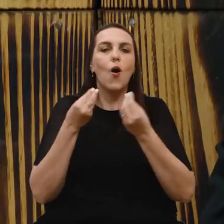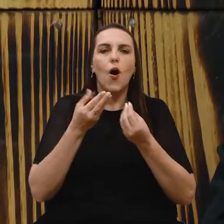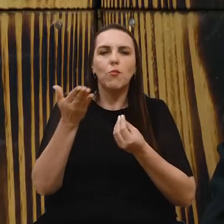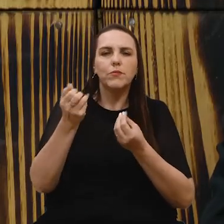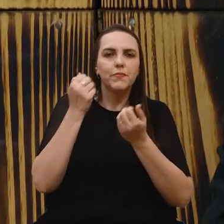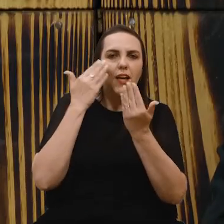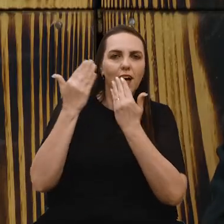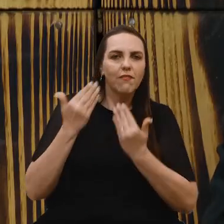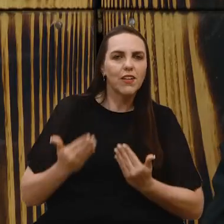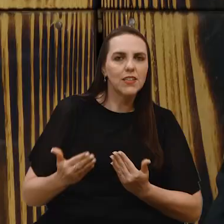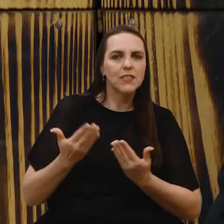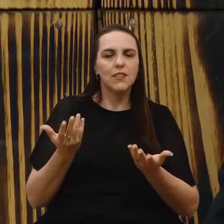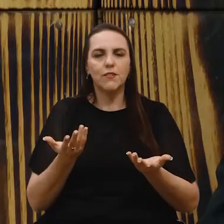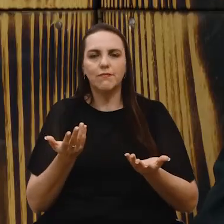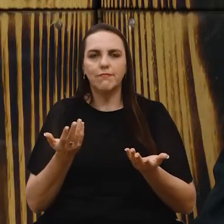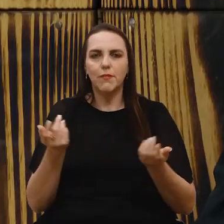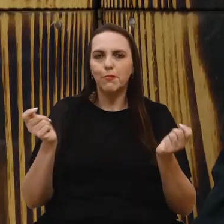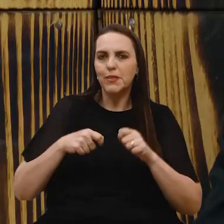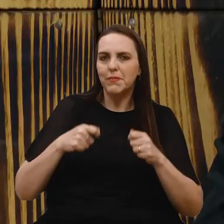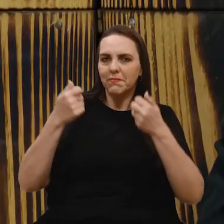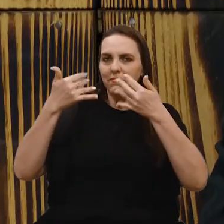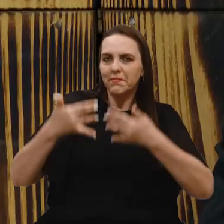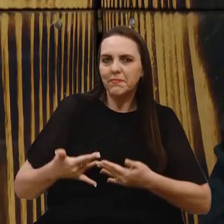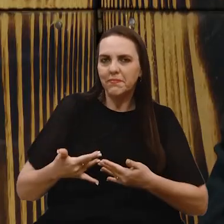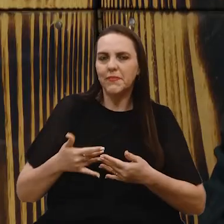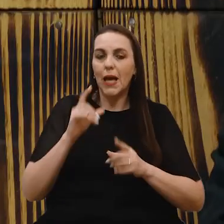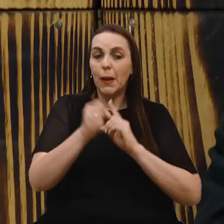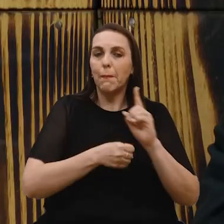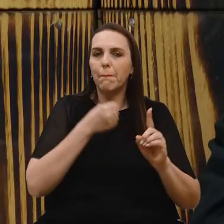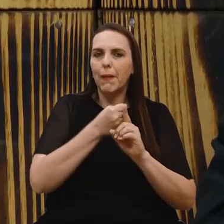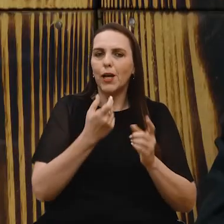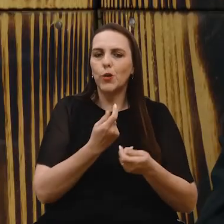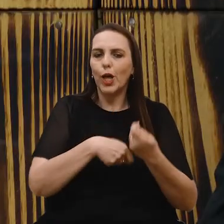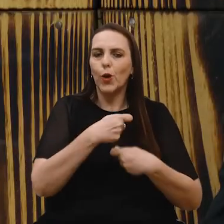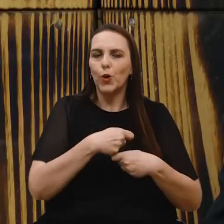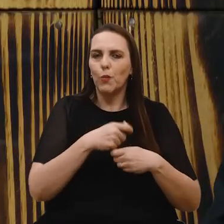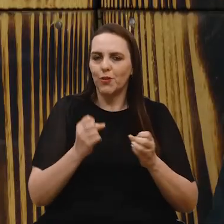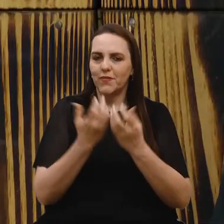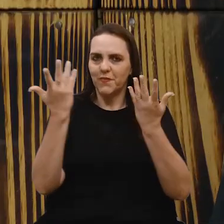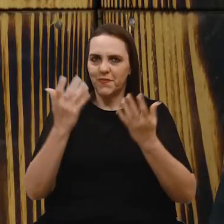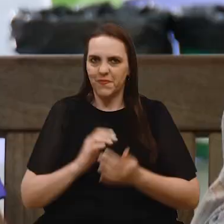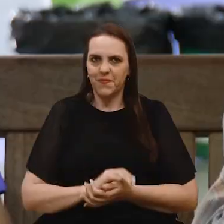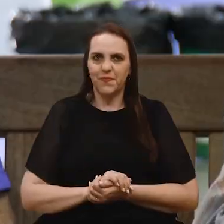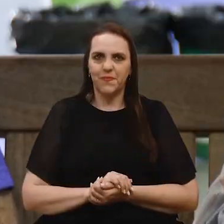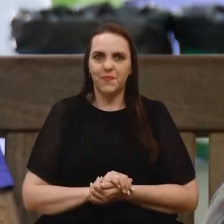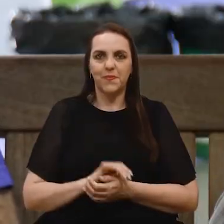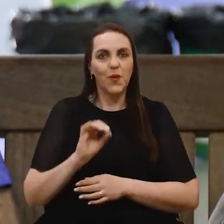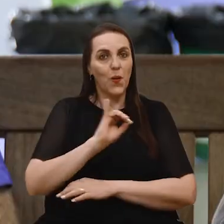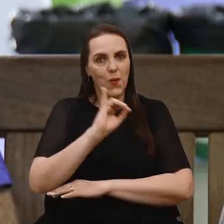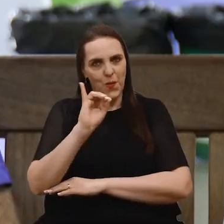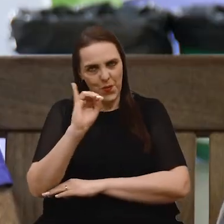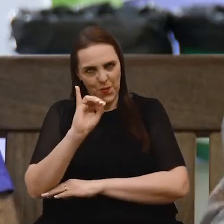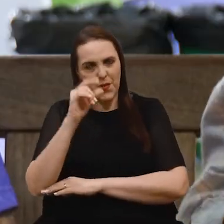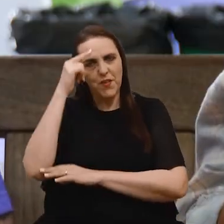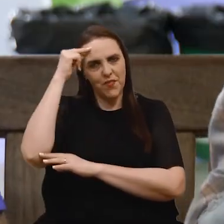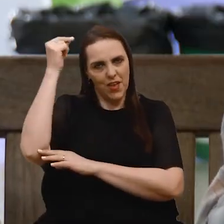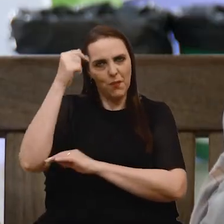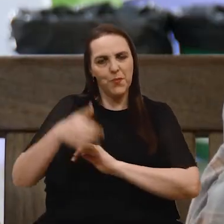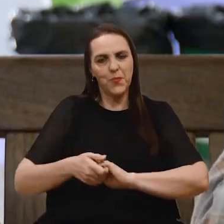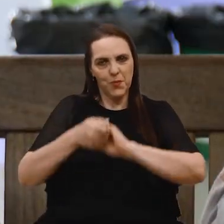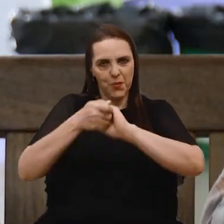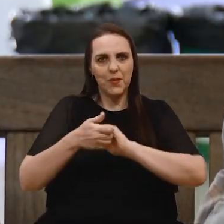senhora já consegue avaliar, mensurar, dentro do que é possível, o impacto econômico da festa? Olá, Fábio, quero